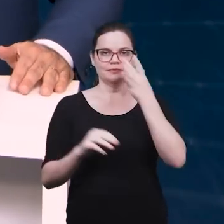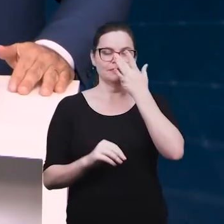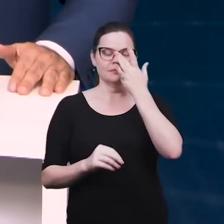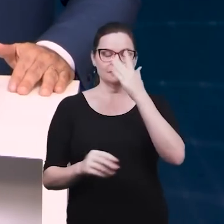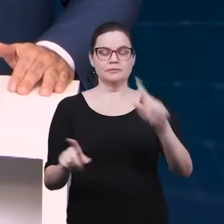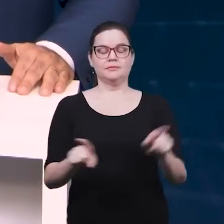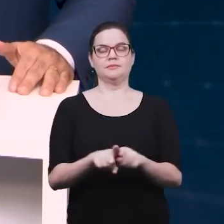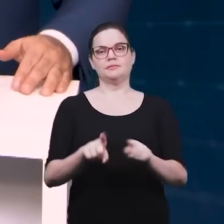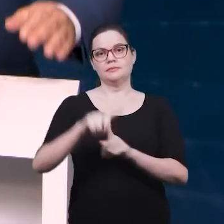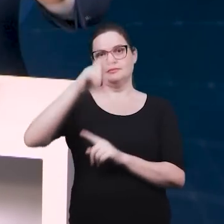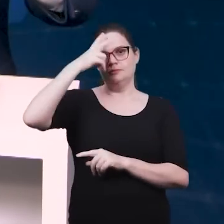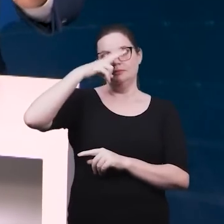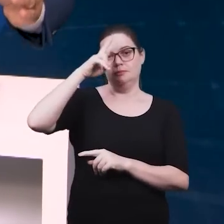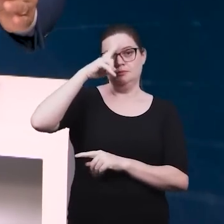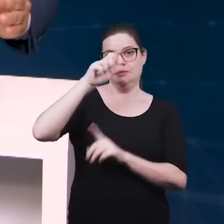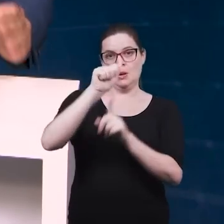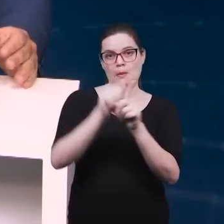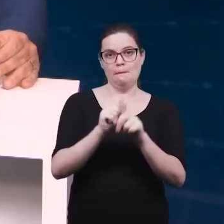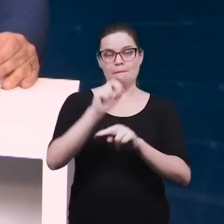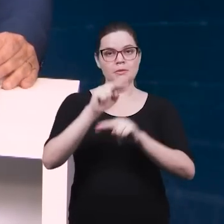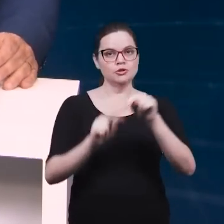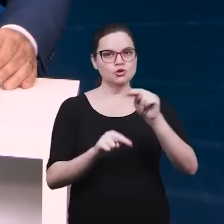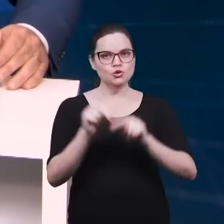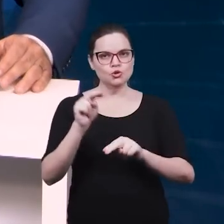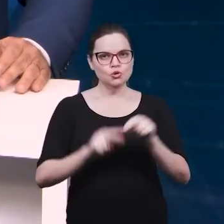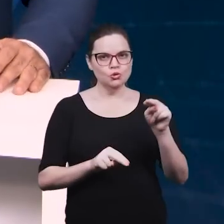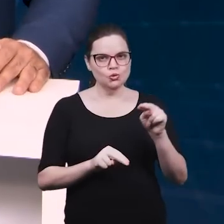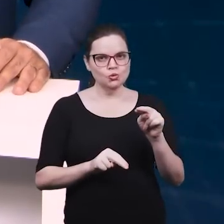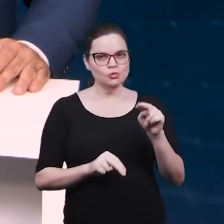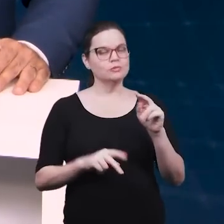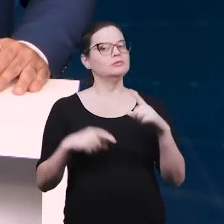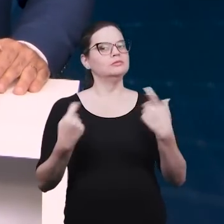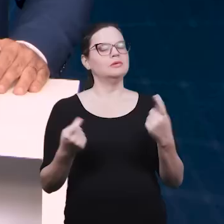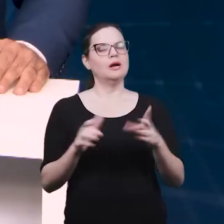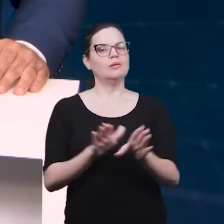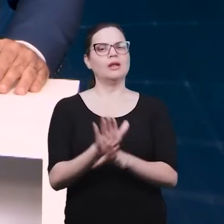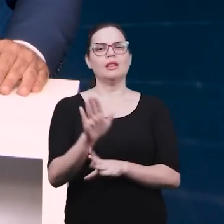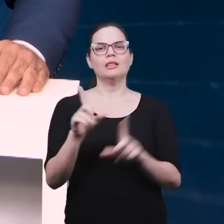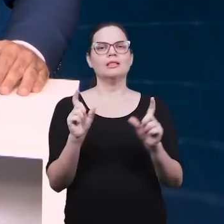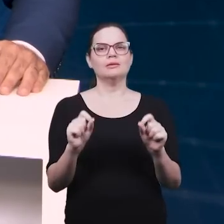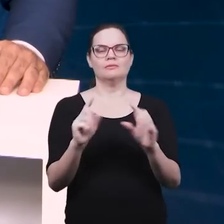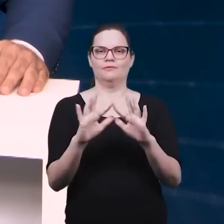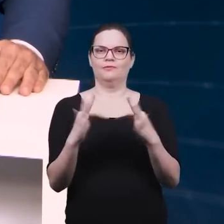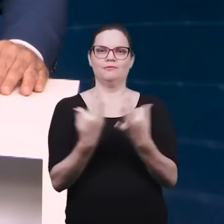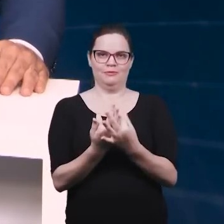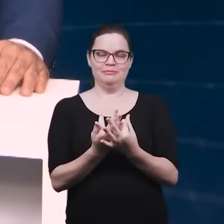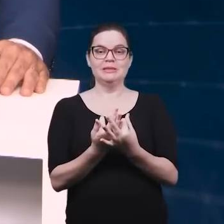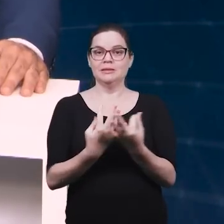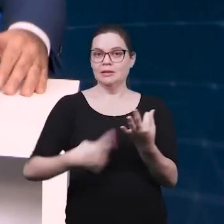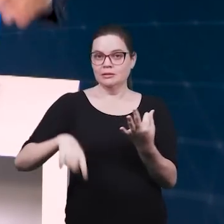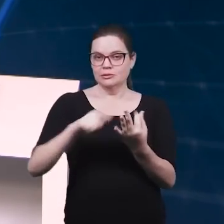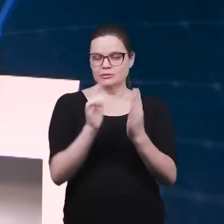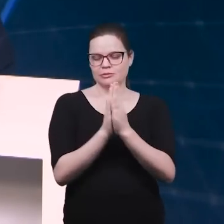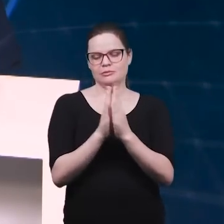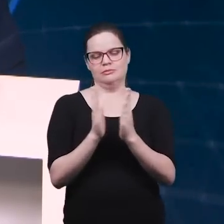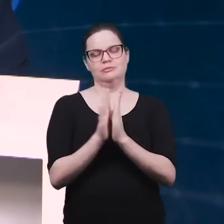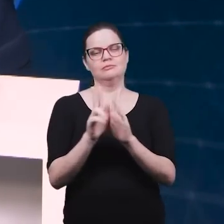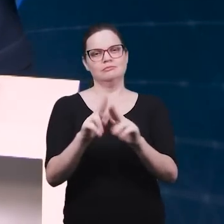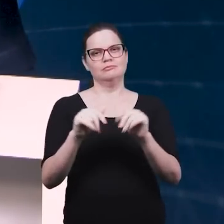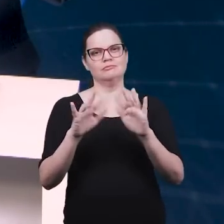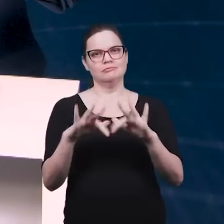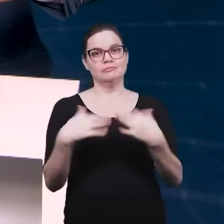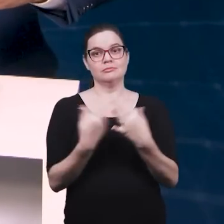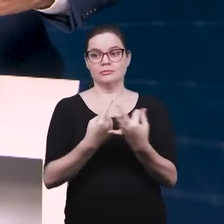lembrar mais uma vez que durante esse mês de junho, a orientação do mês é família, estamos orando pelas famílias e nós